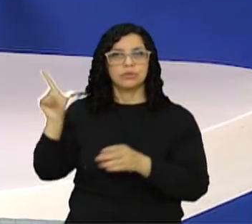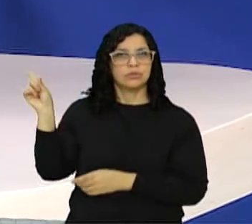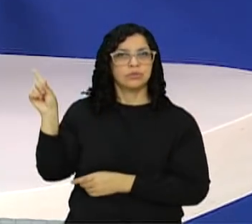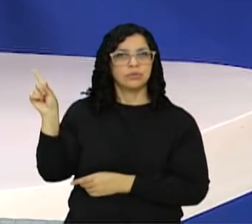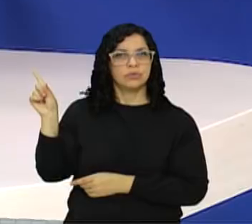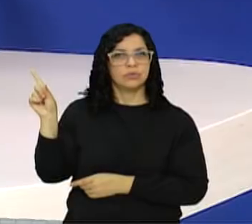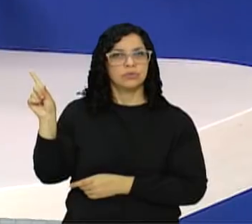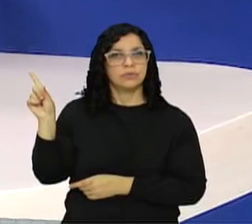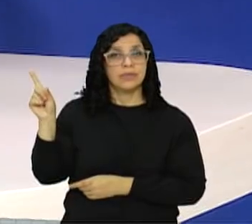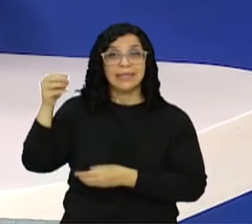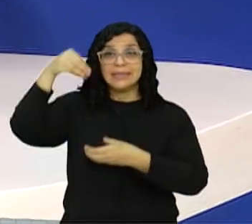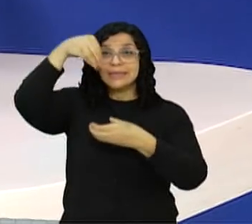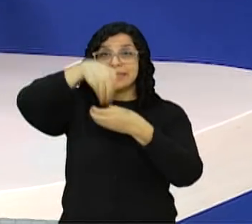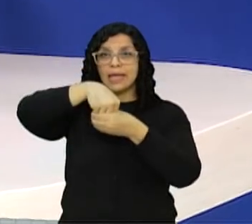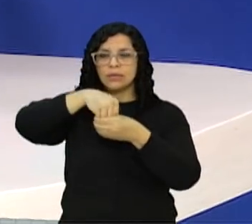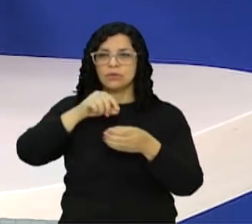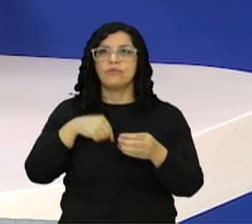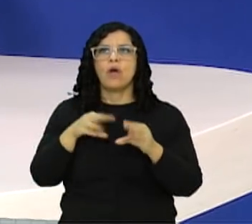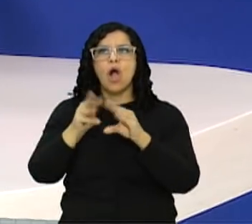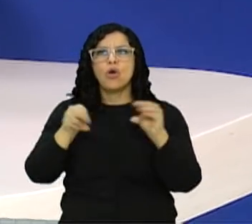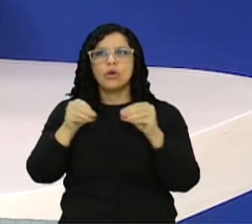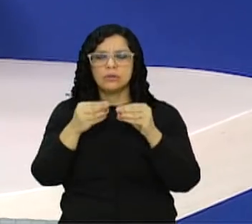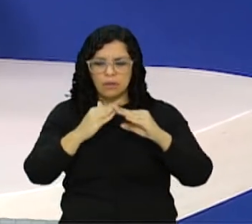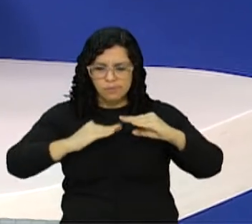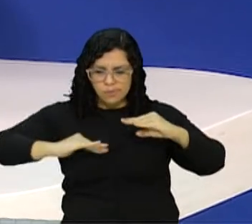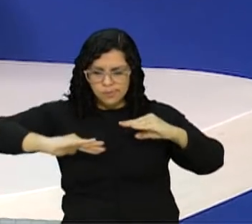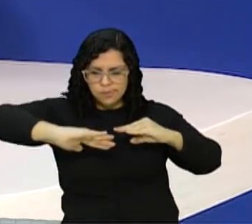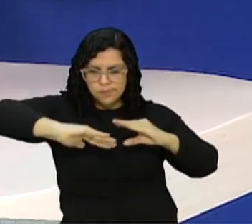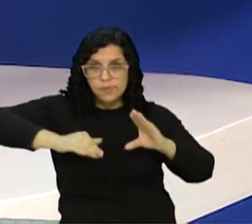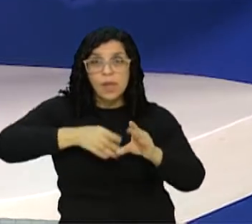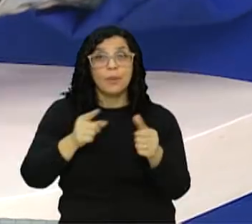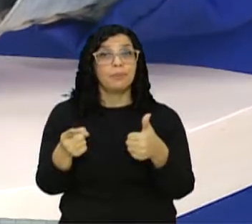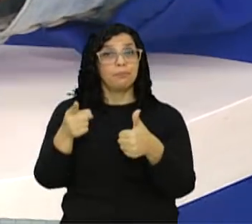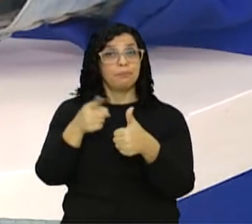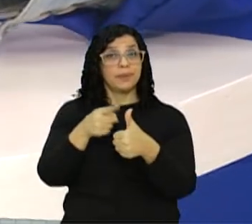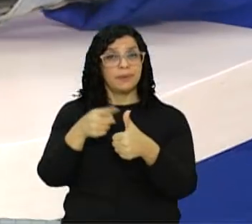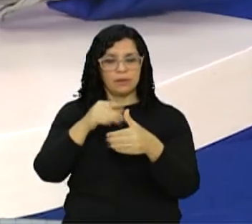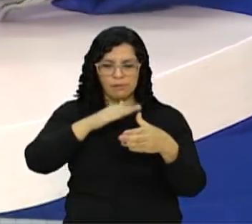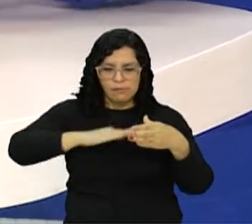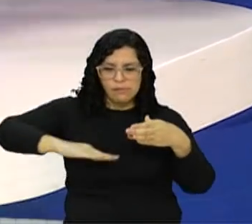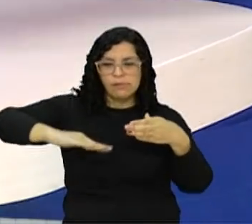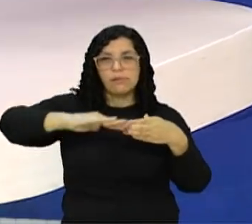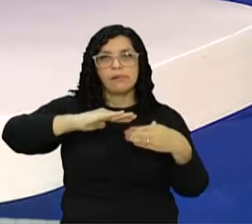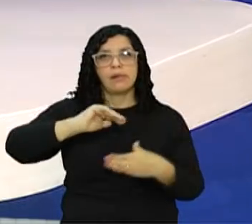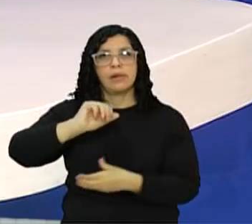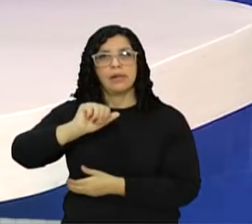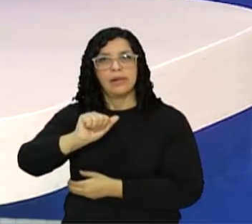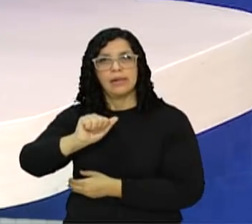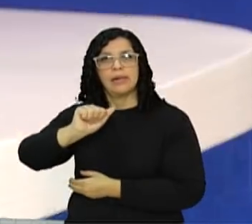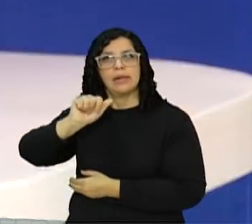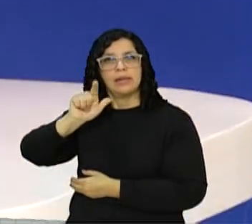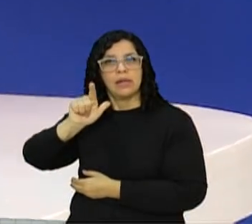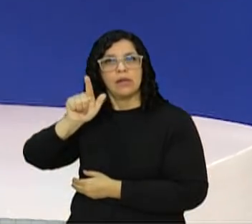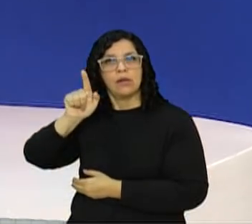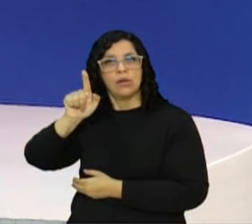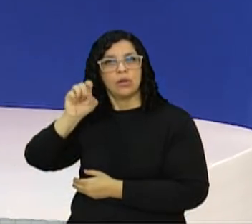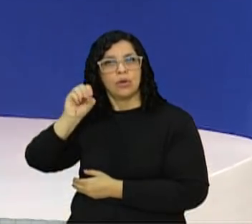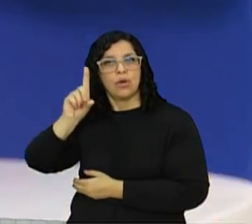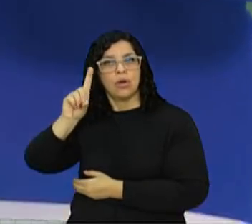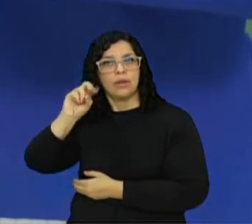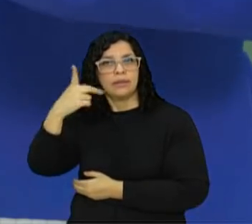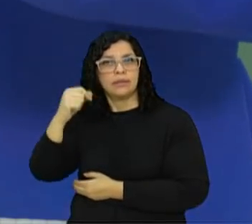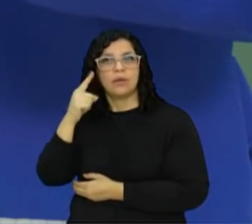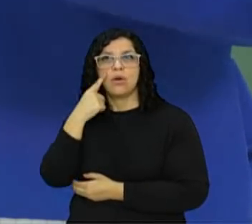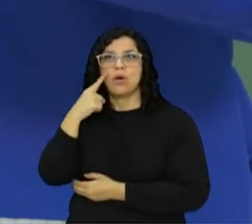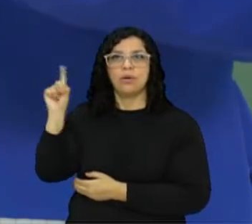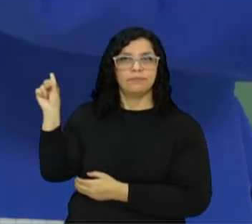na parte interna, ele vai ser o primeiro a ser colocado. Vou pegar mais um pedacinho de algodão,